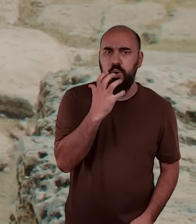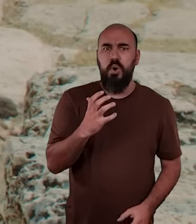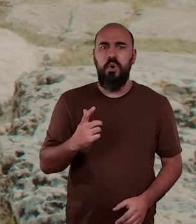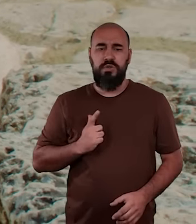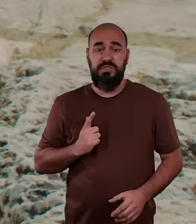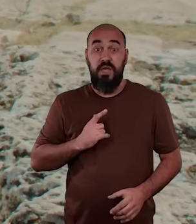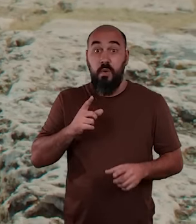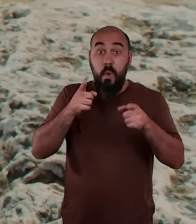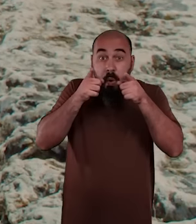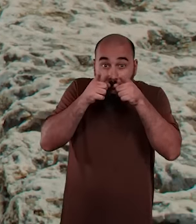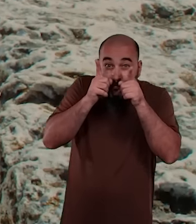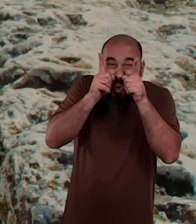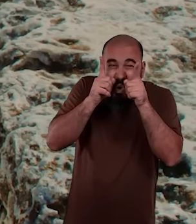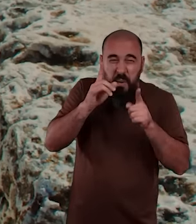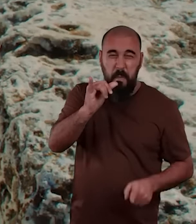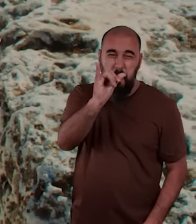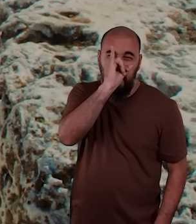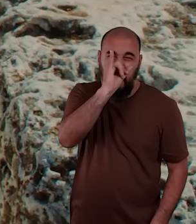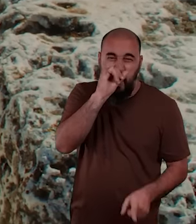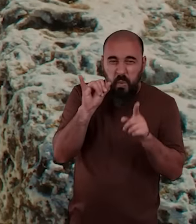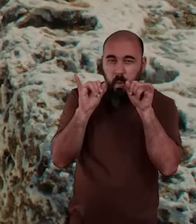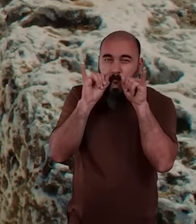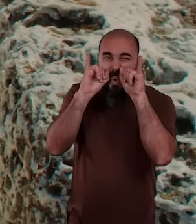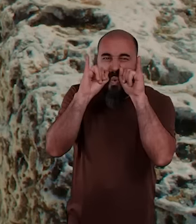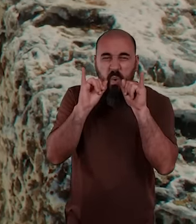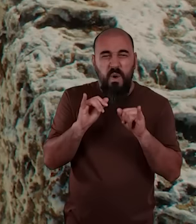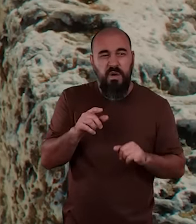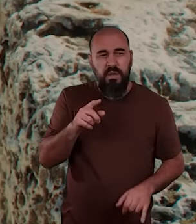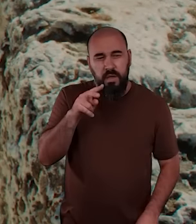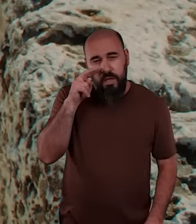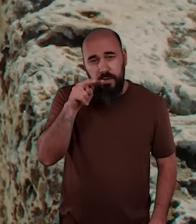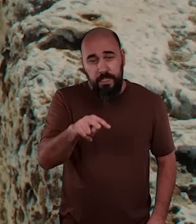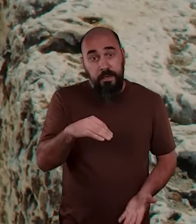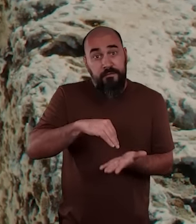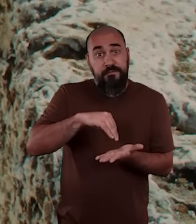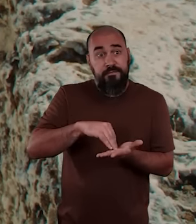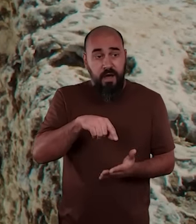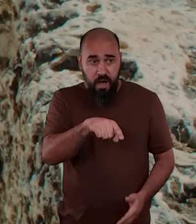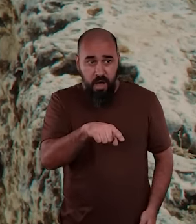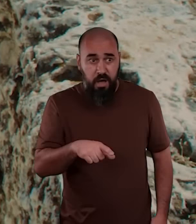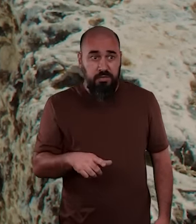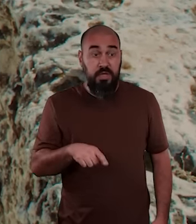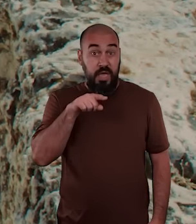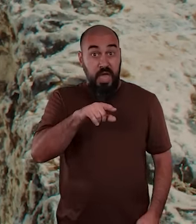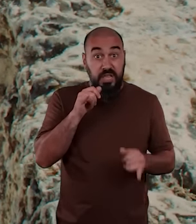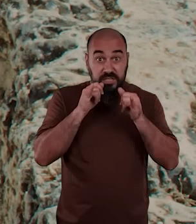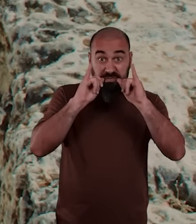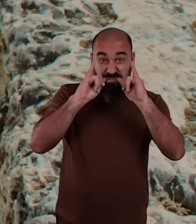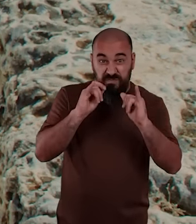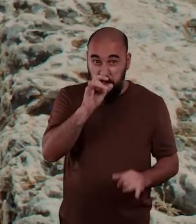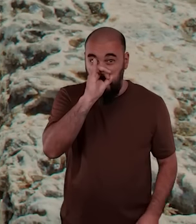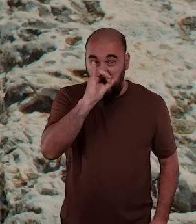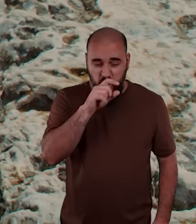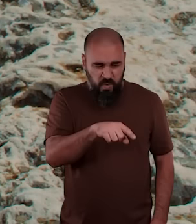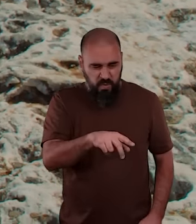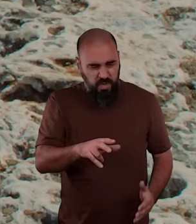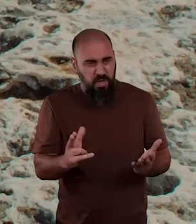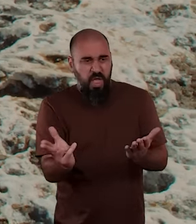você tem um javali. Provavelmente na parte que está faltando aqui havia o caçador. E o javali me chama a atenção porque ele